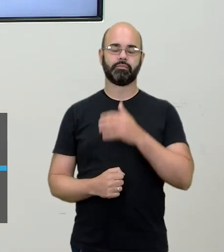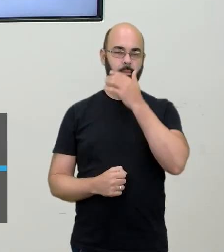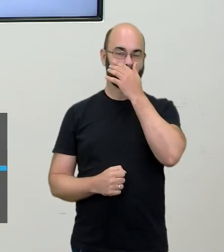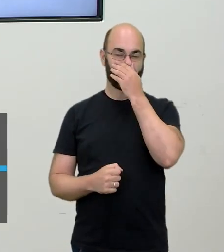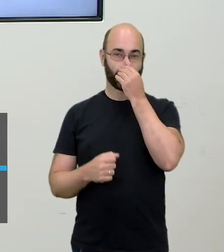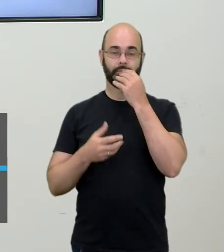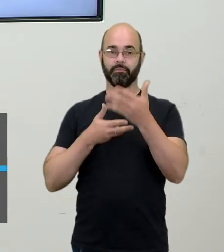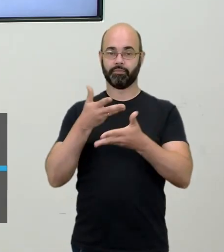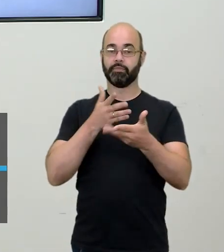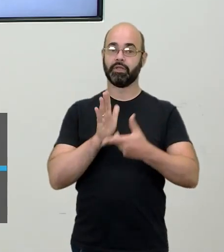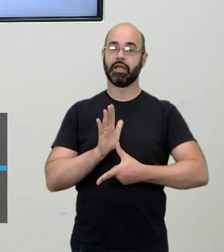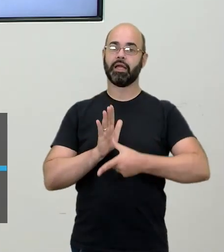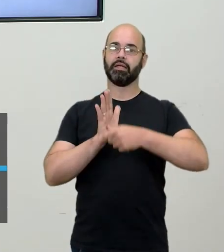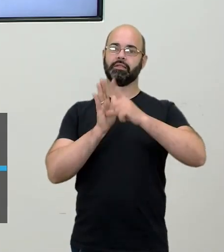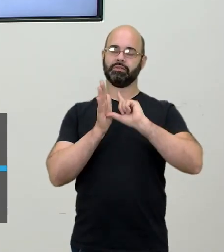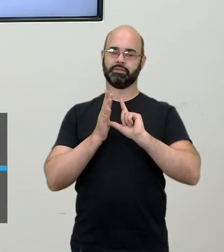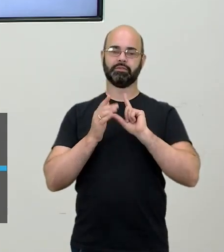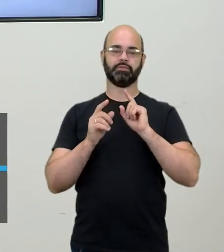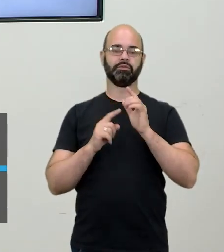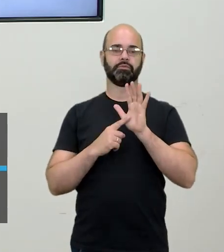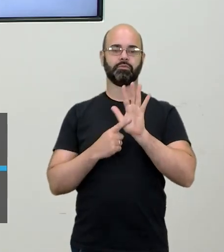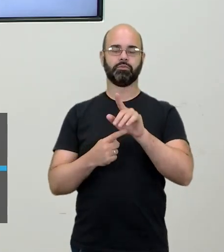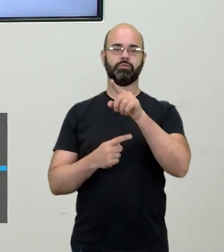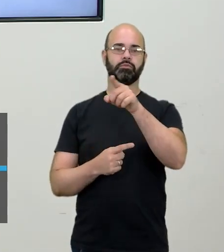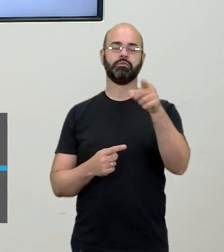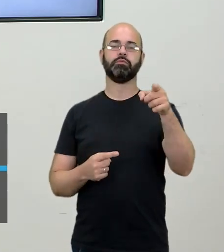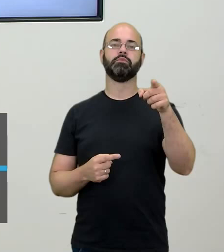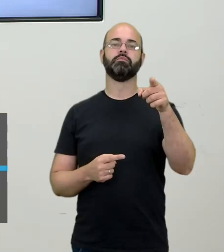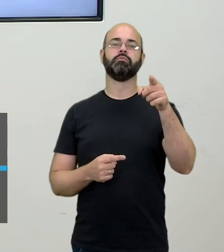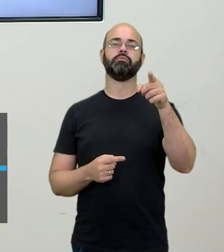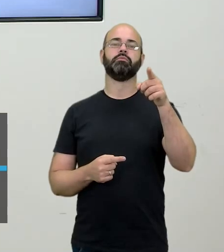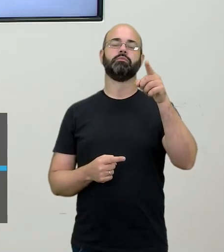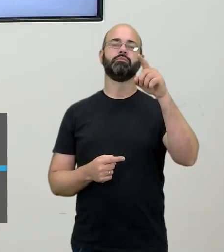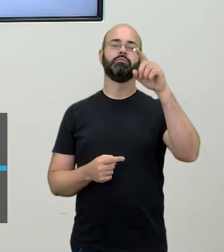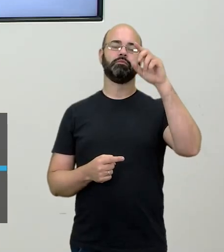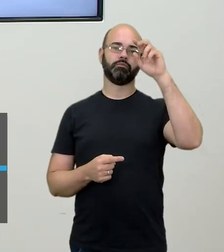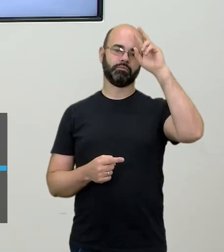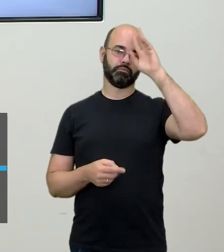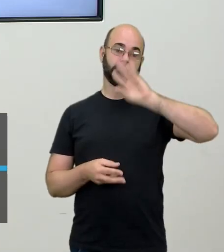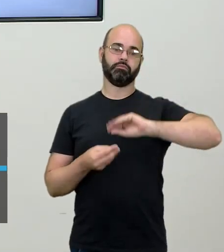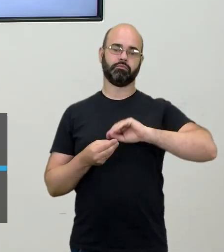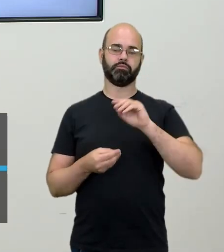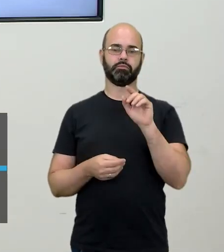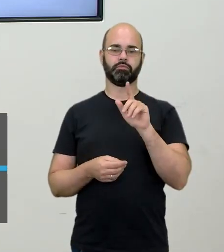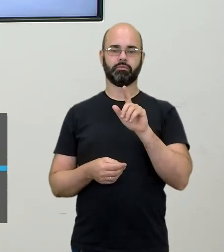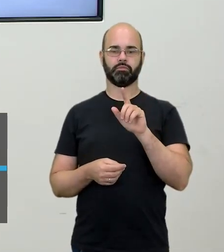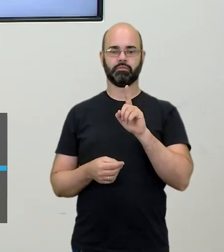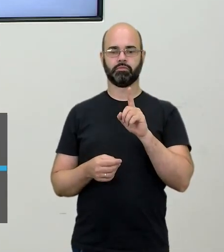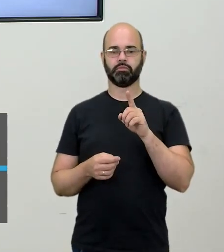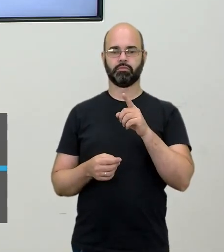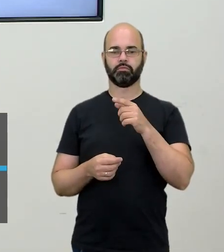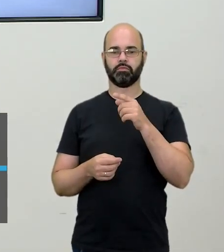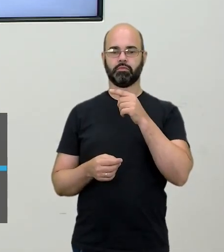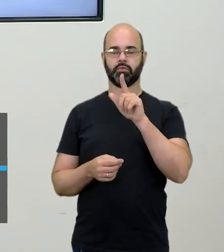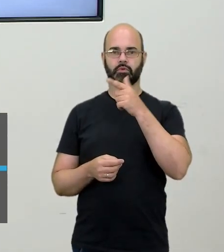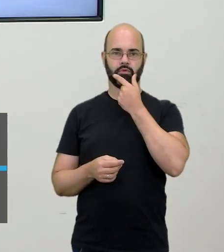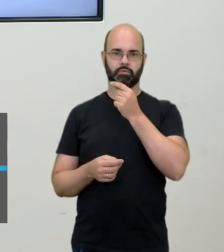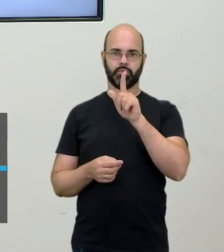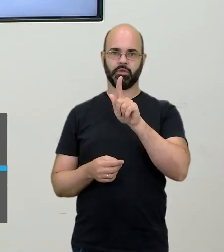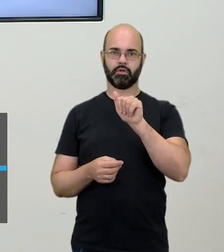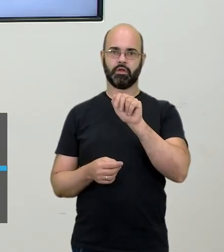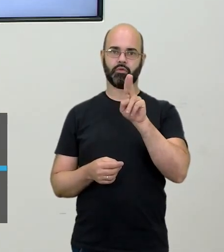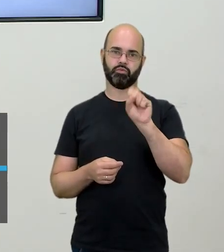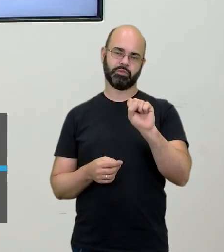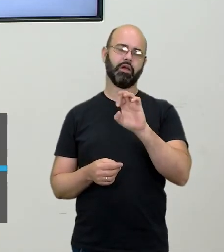interação, a gente vai mostrar para vocês, é só para reiterar qual que é a ideia aí do Gauss. A gente, naturalmente, não vai pedir na interação que vocês